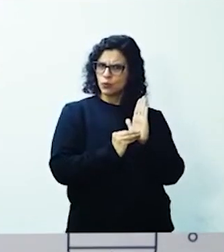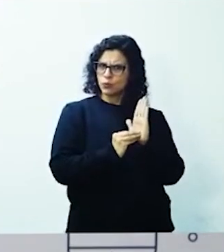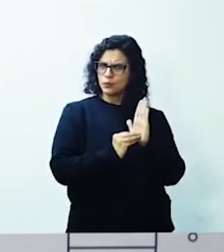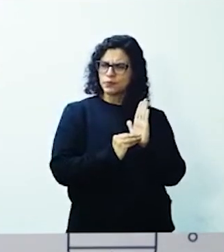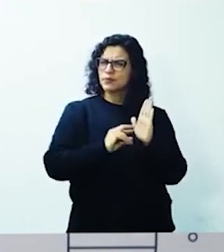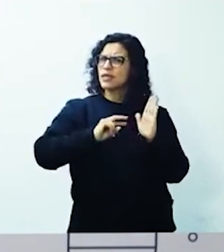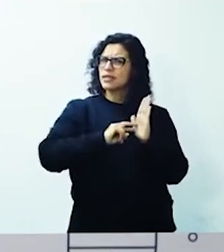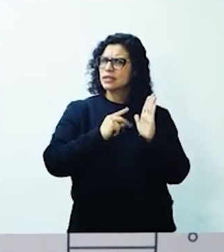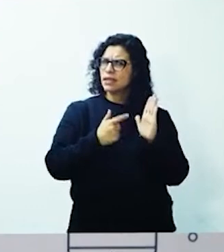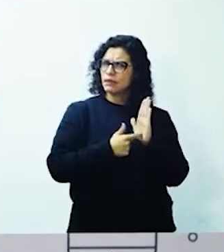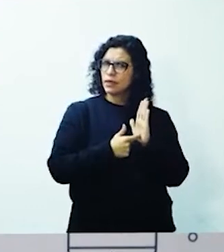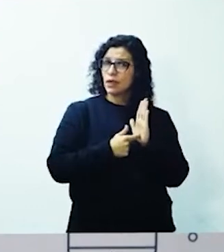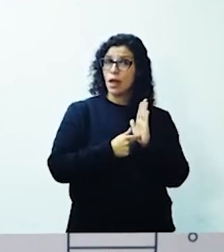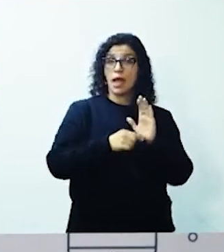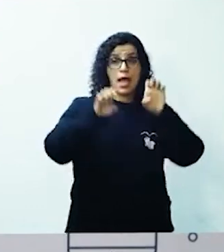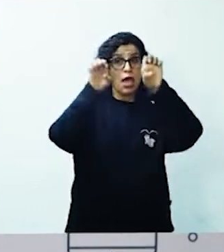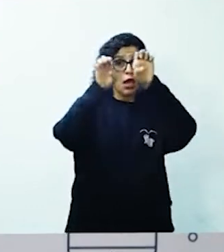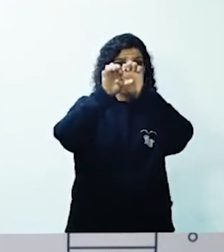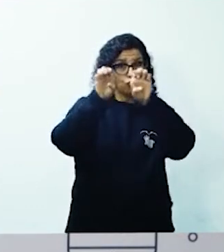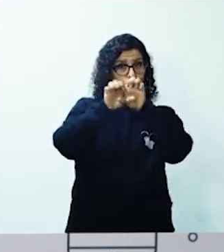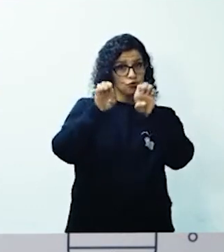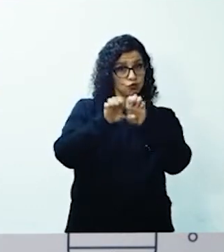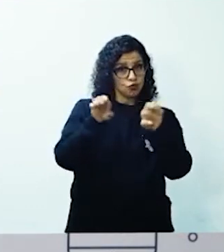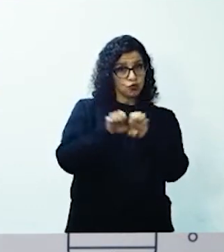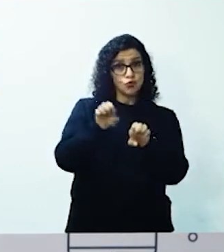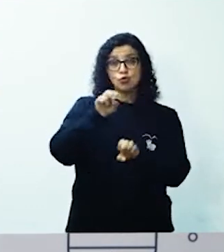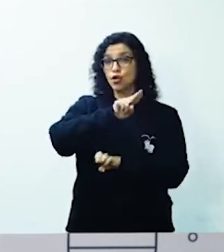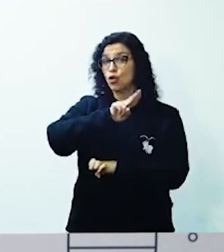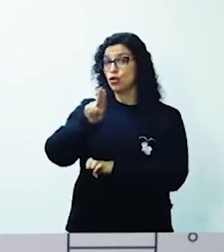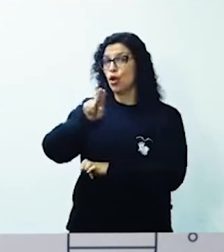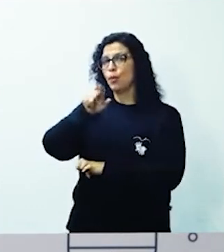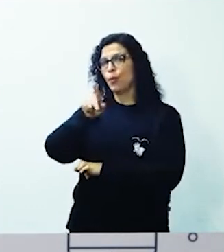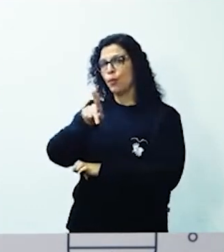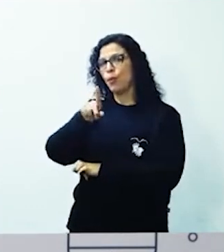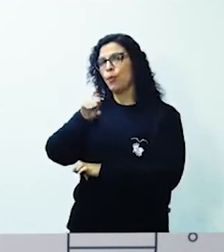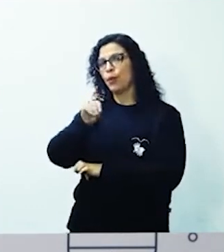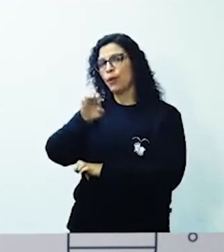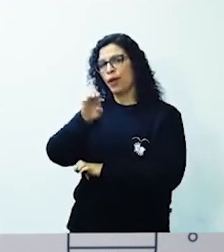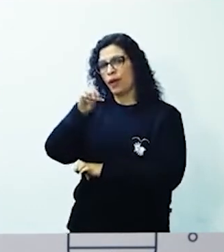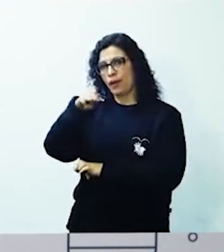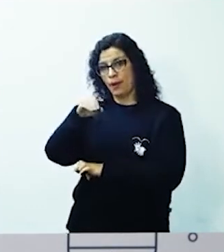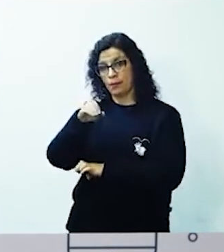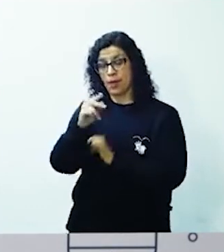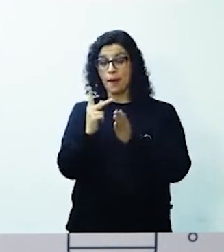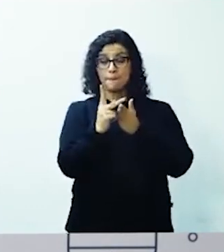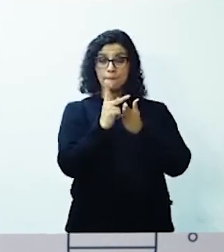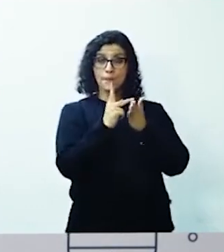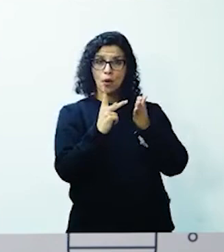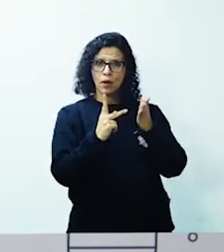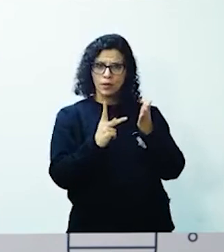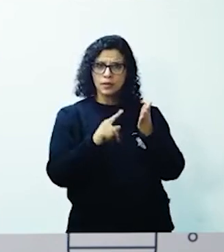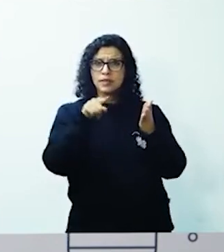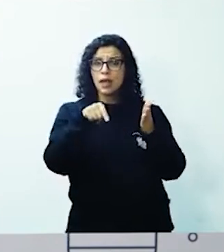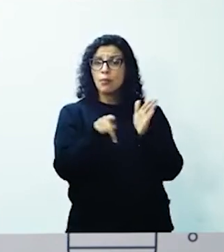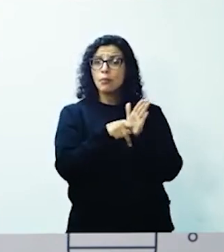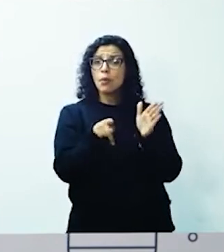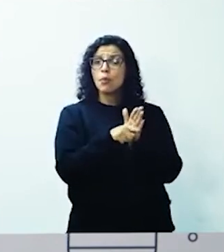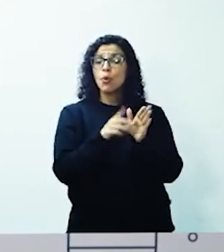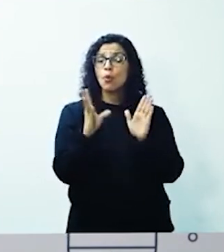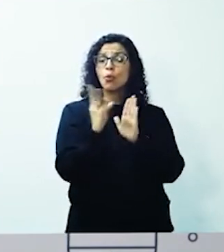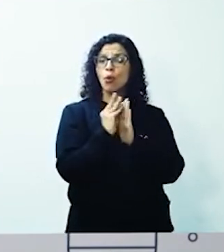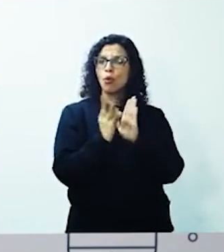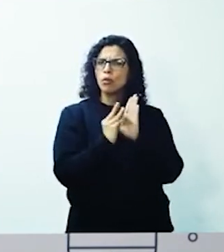o conteúdo. Lembra, o poema é a estrutura, o formato, como ele é formado. A poesia não, ela é o